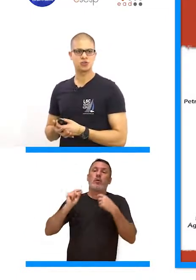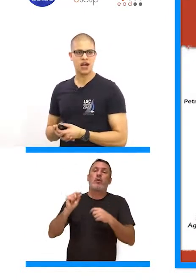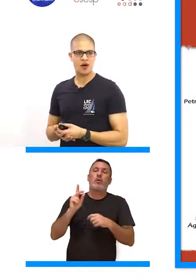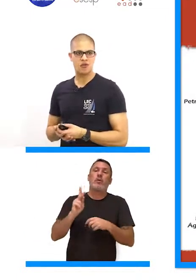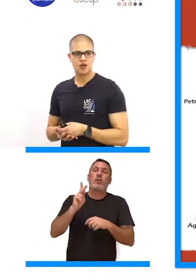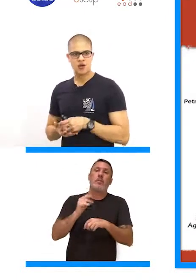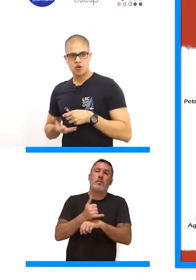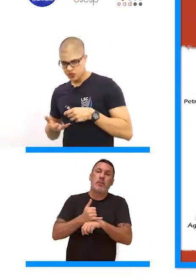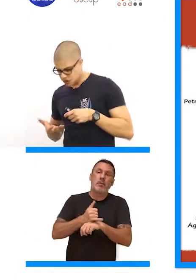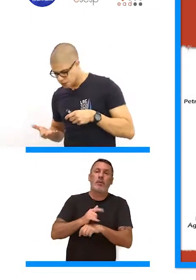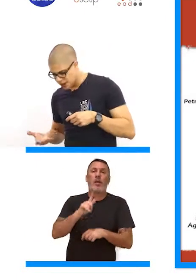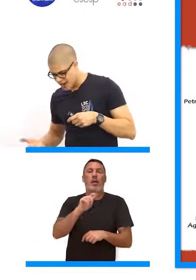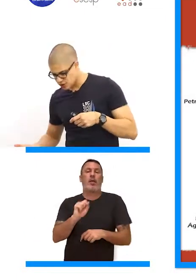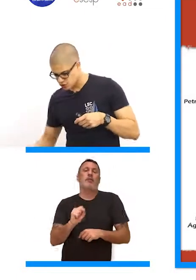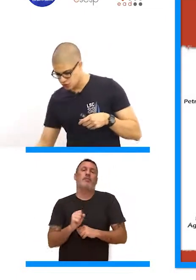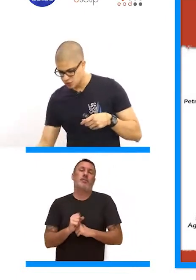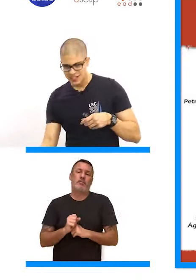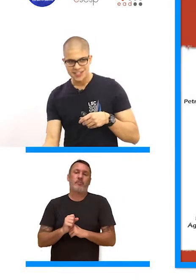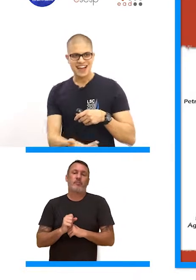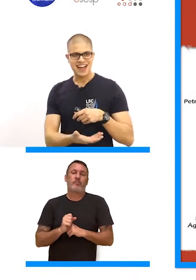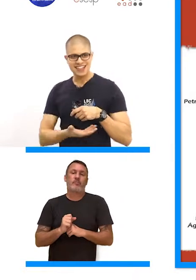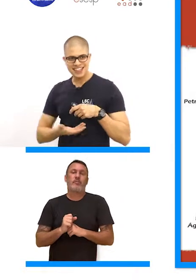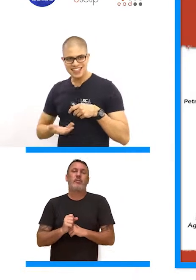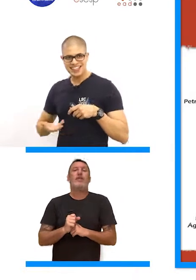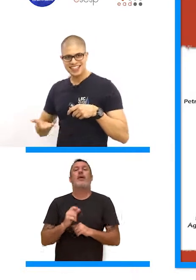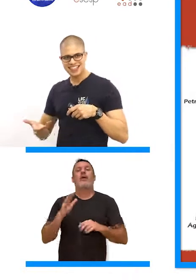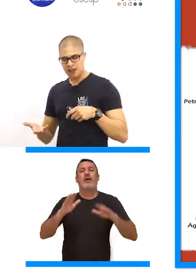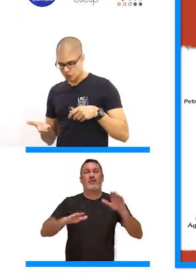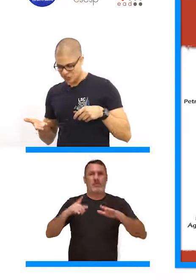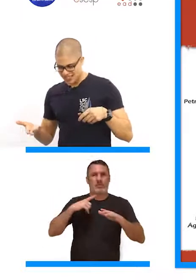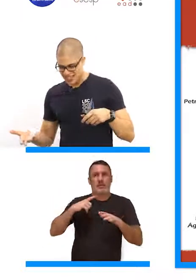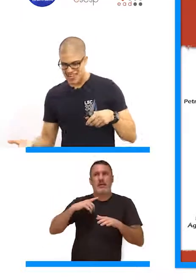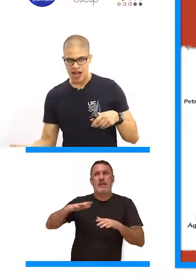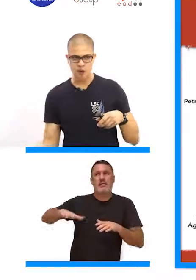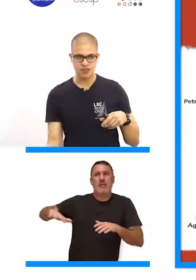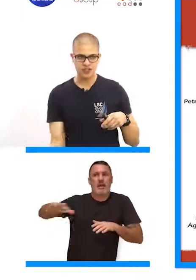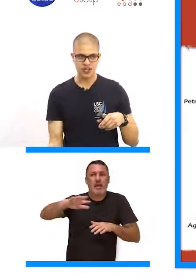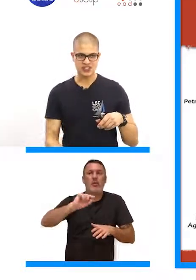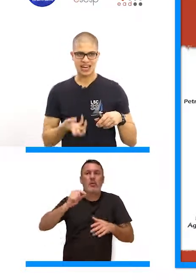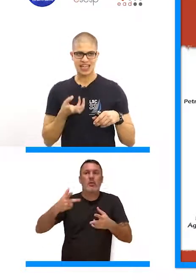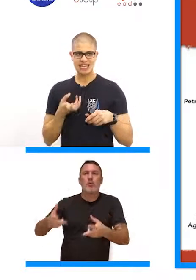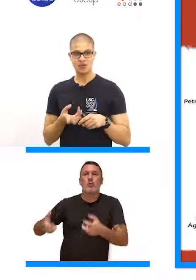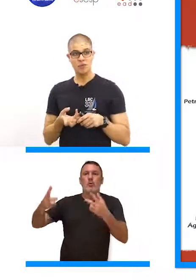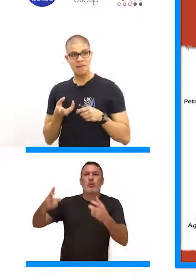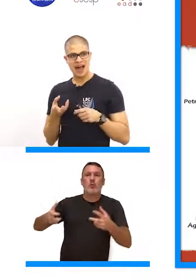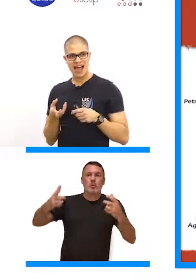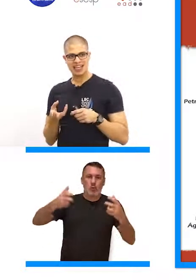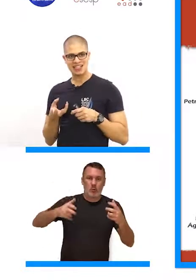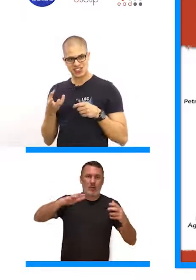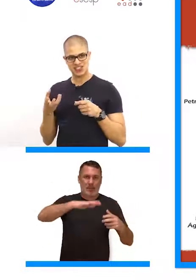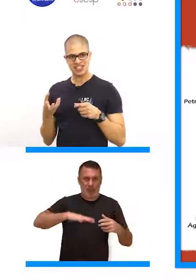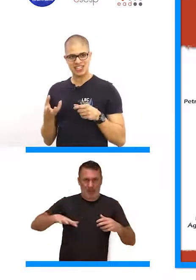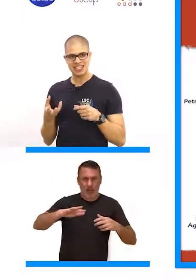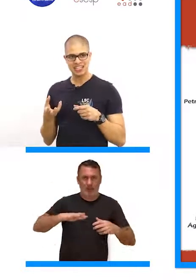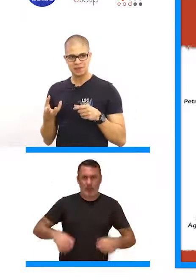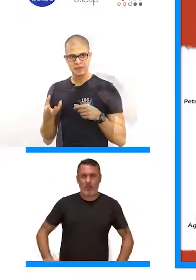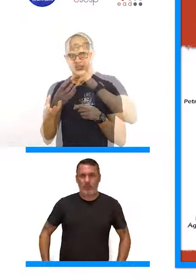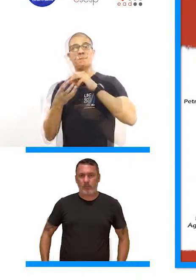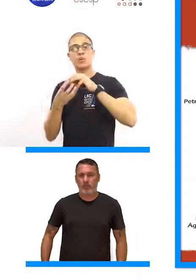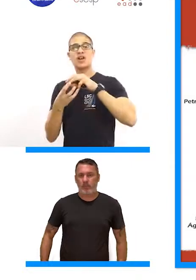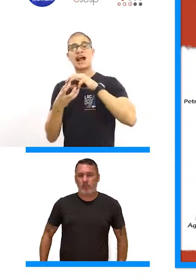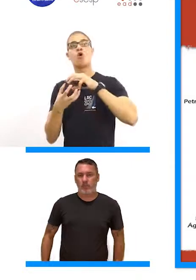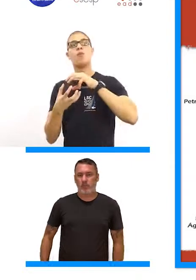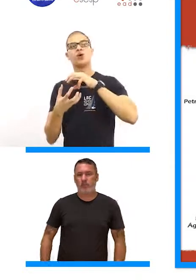gás natural. Um espaço ali, claro, de material que foi extraído, mas